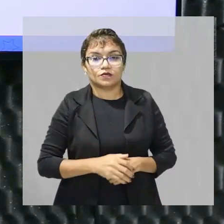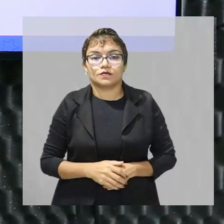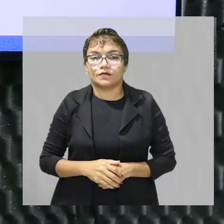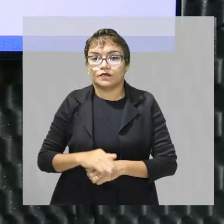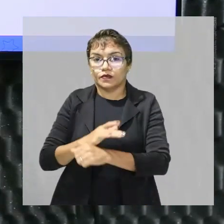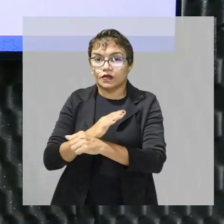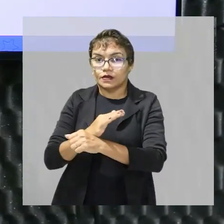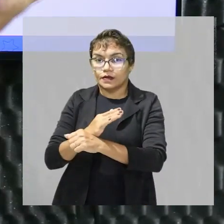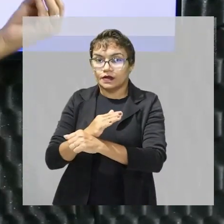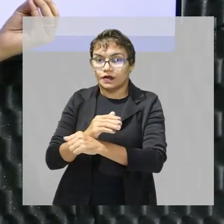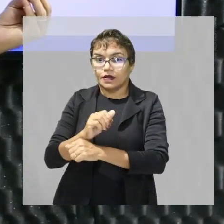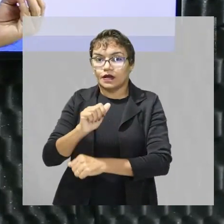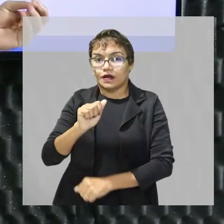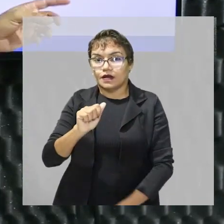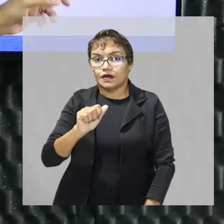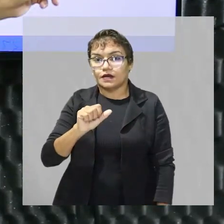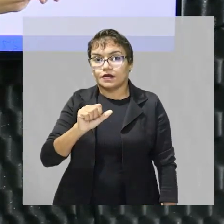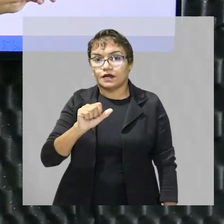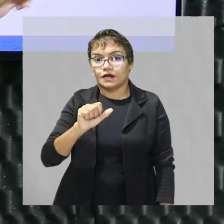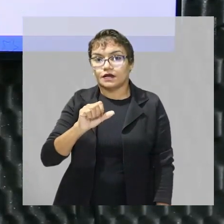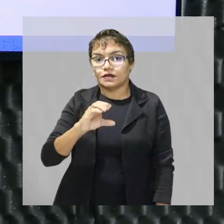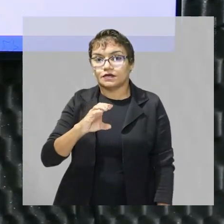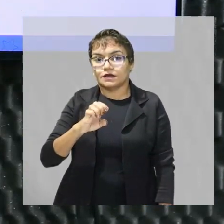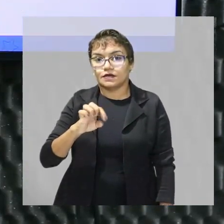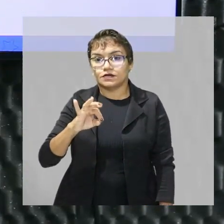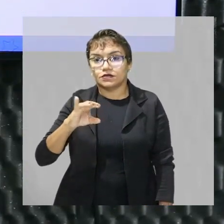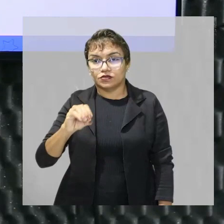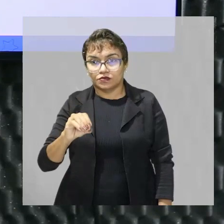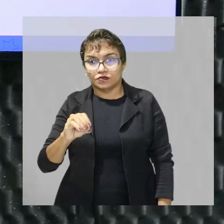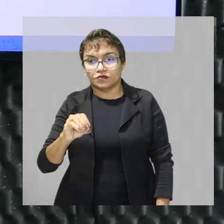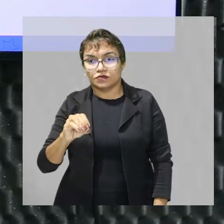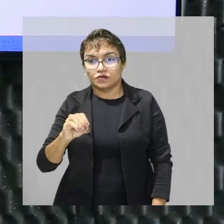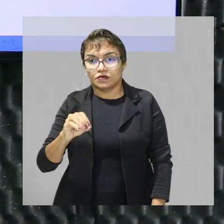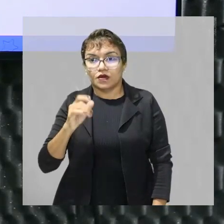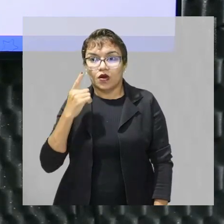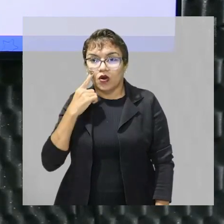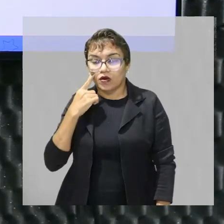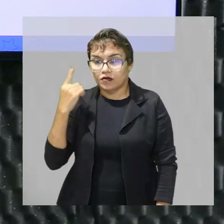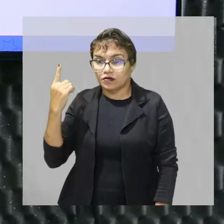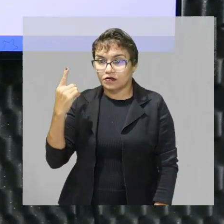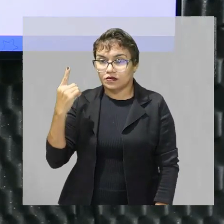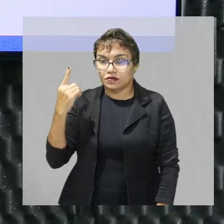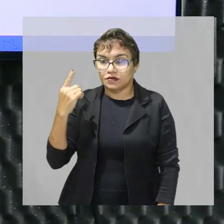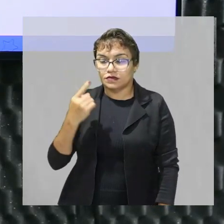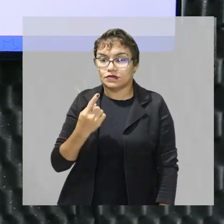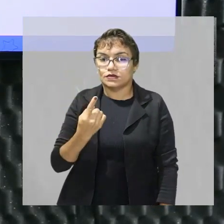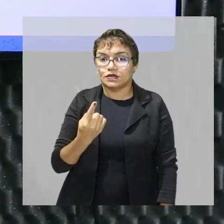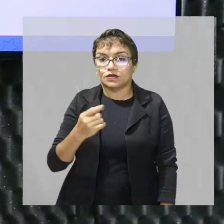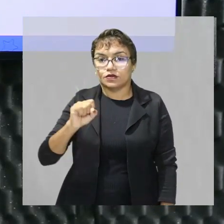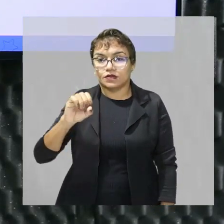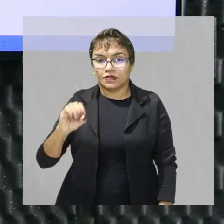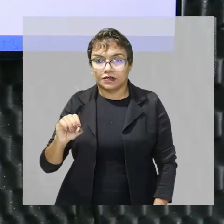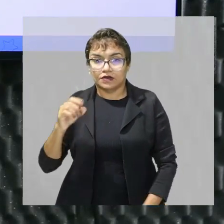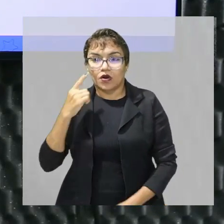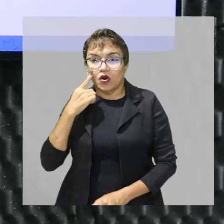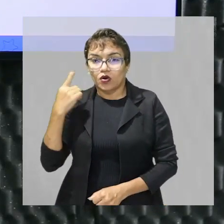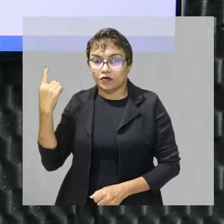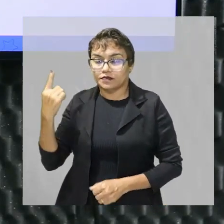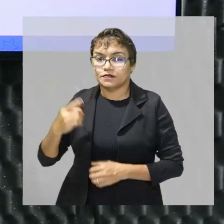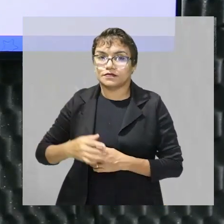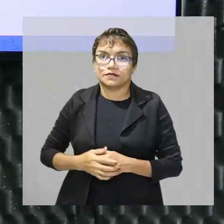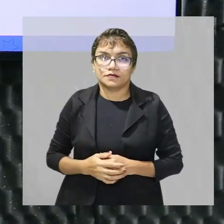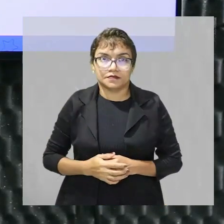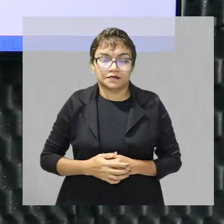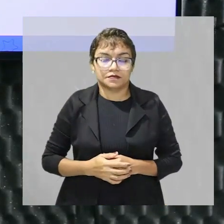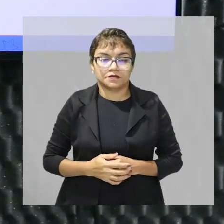do ácido acetil salicílico, 180 gramas. Então, Y gramas do ácido